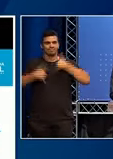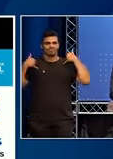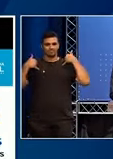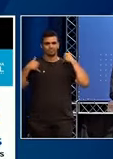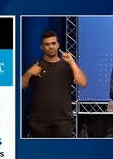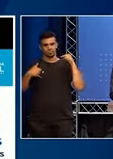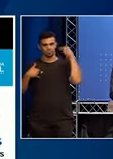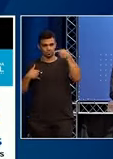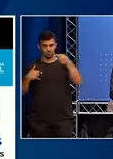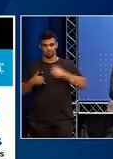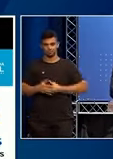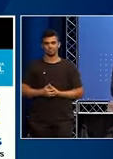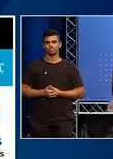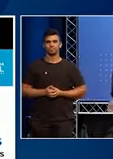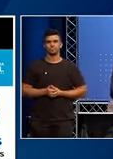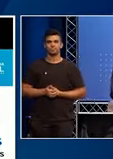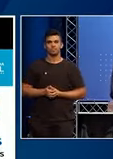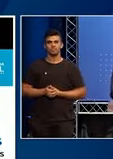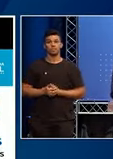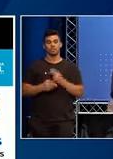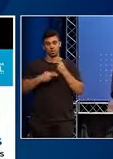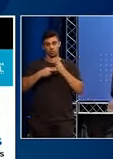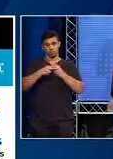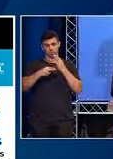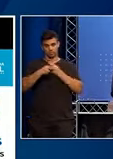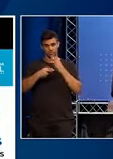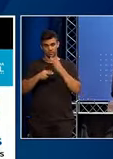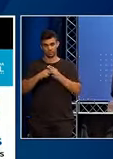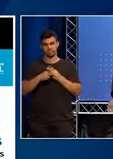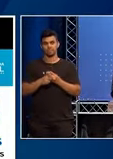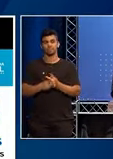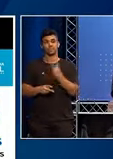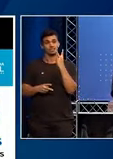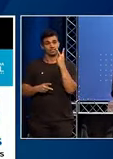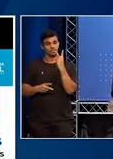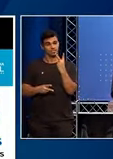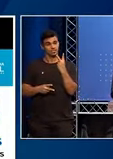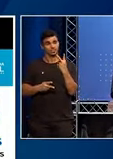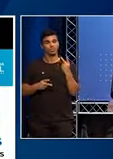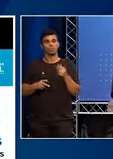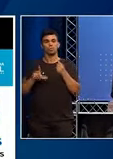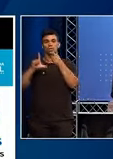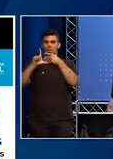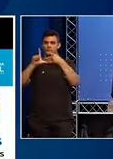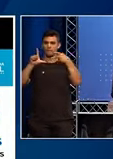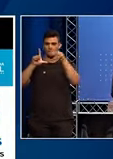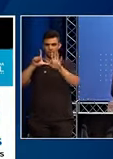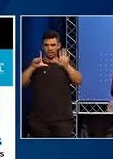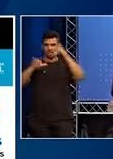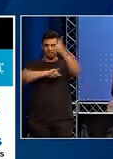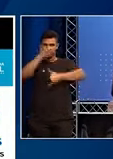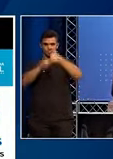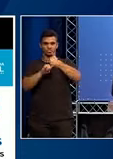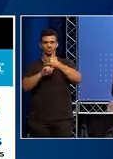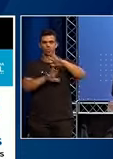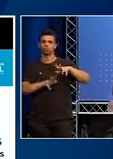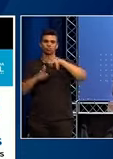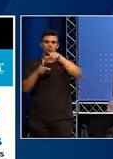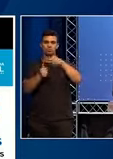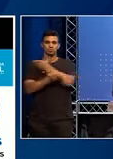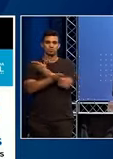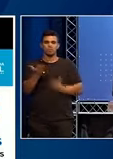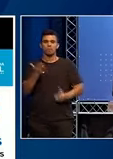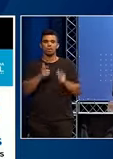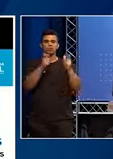passar, por favor? O Caixa Tem é a 2ª maior plataforma digital do mundo, só perde para uma da